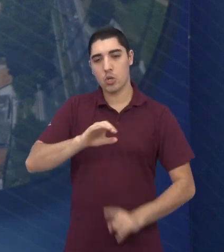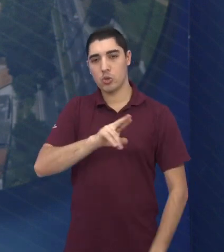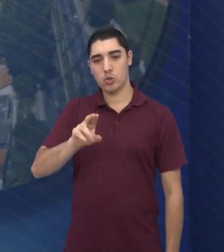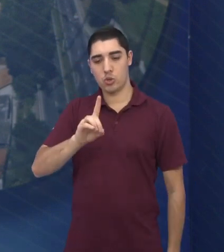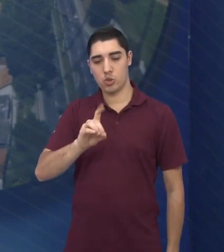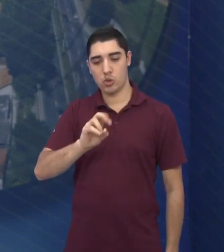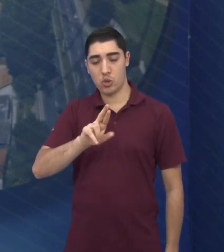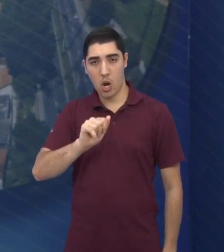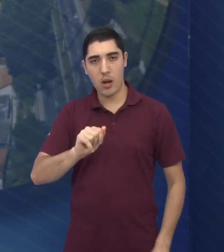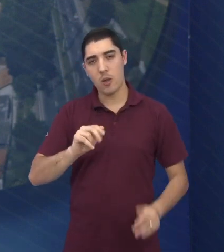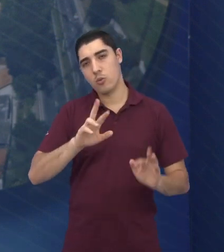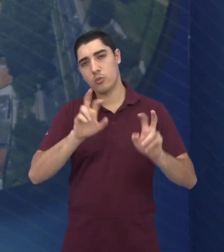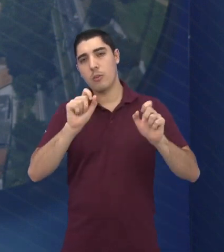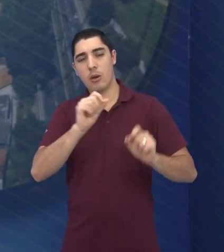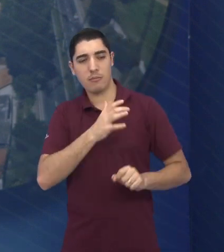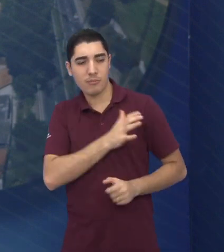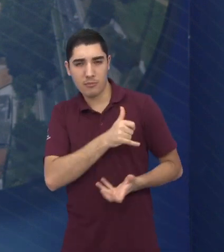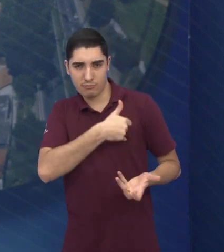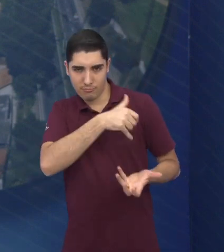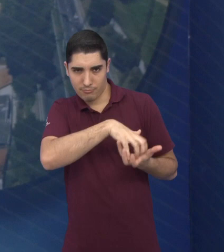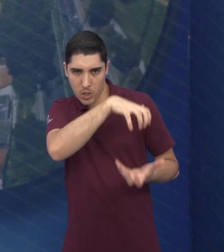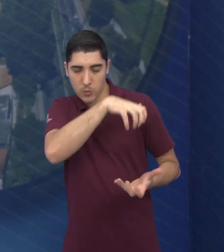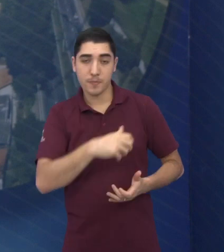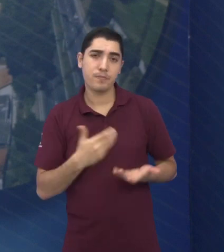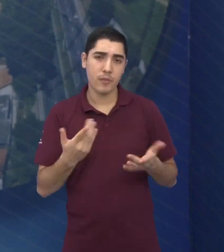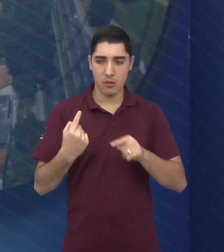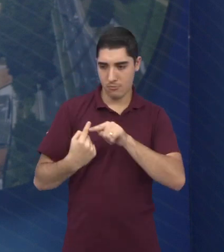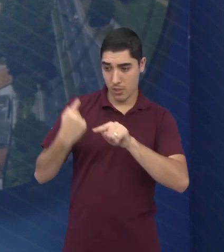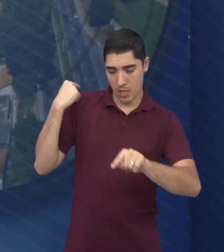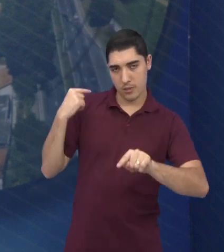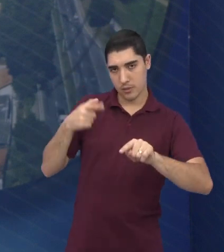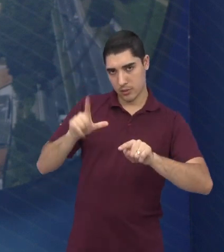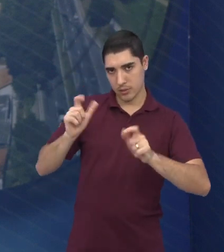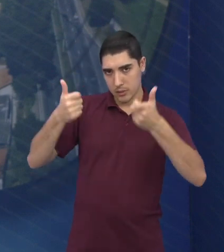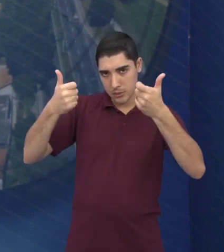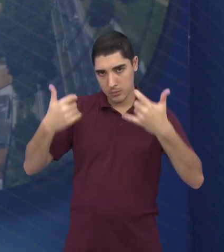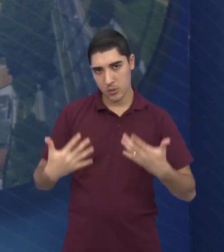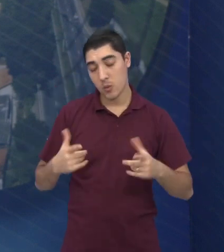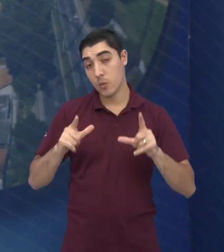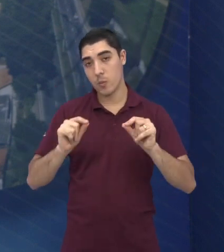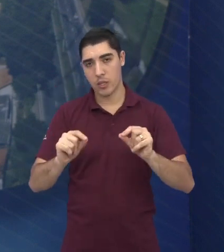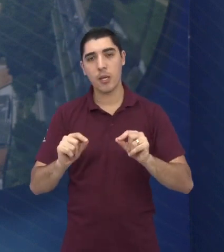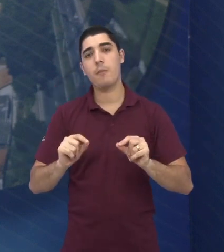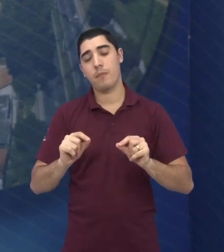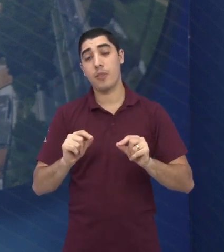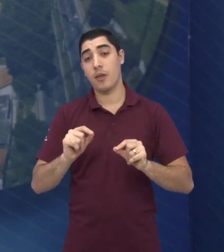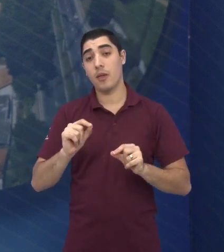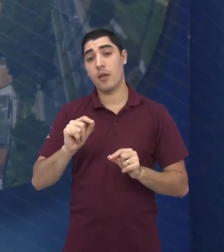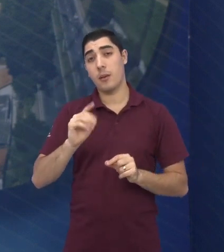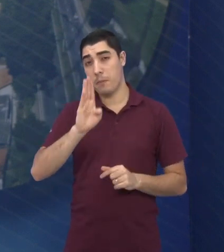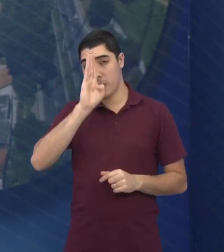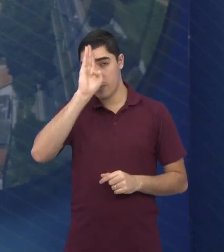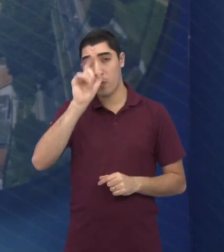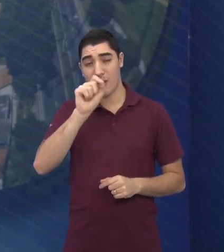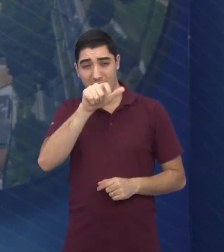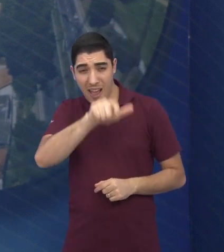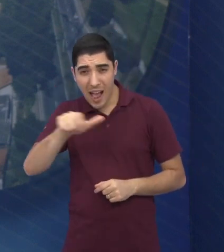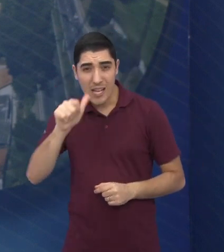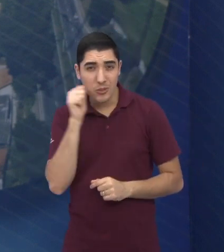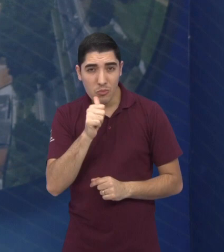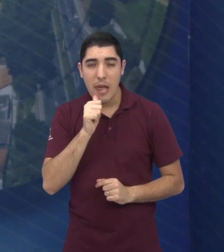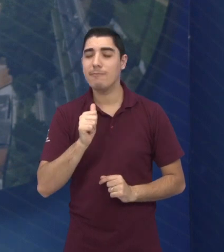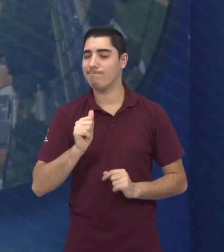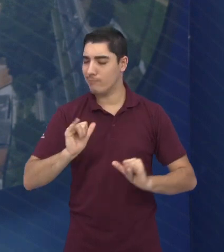sobre etarismo. A gente finalizou o bloco anterior, gente, falando sobre a questão, principalmente que as mulheres sofrem, né,